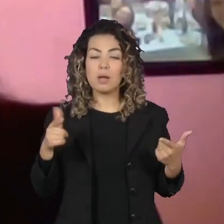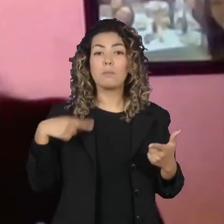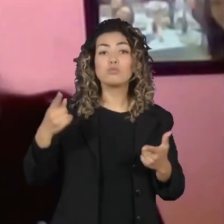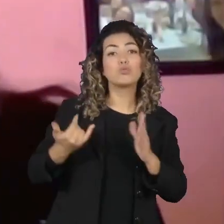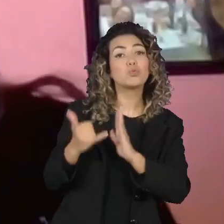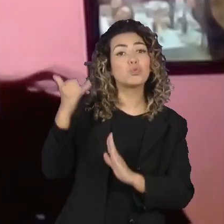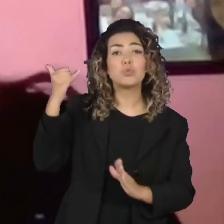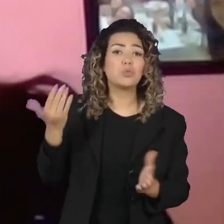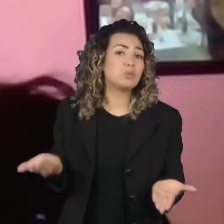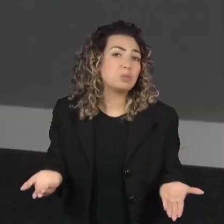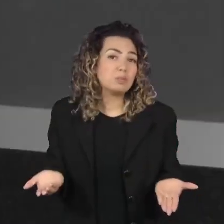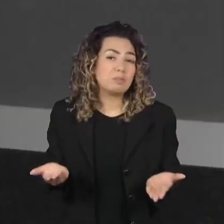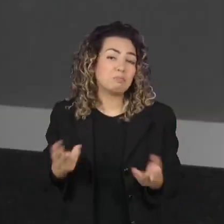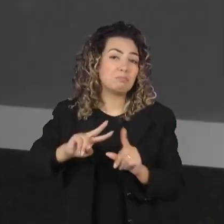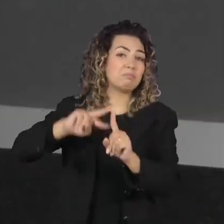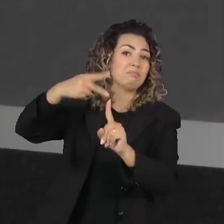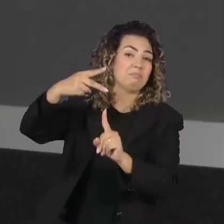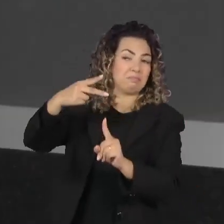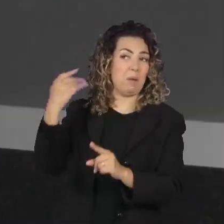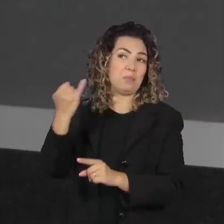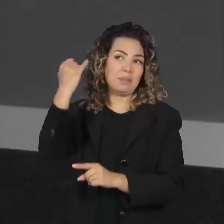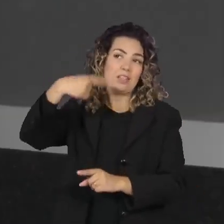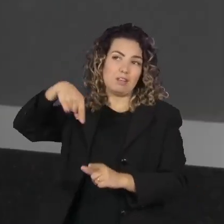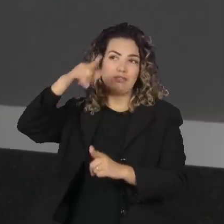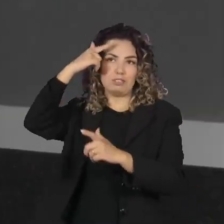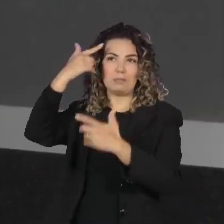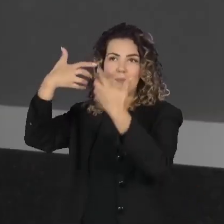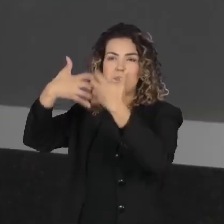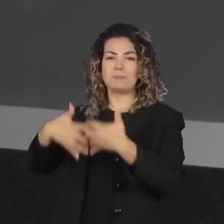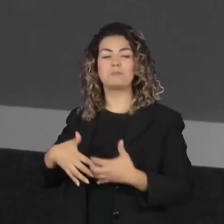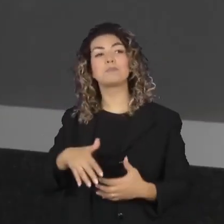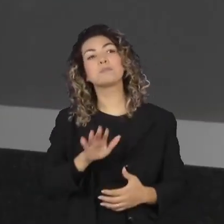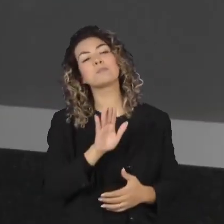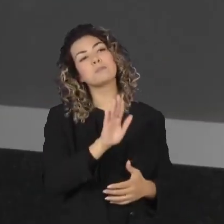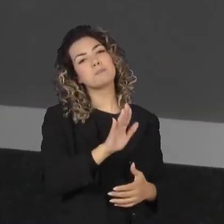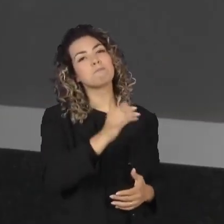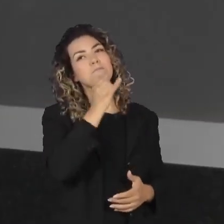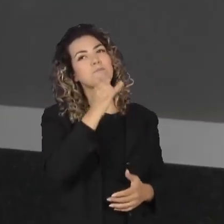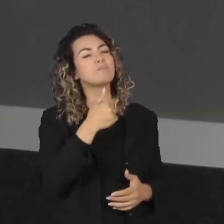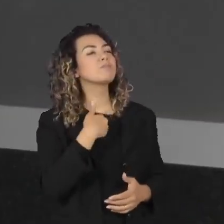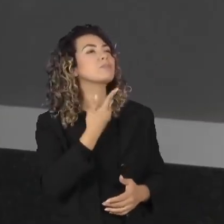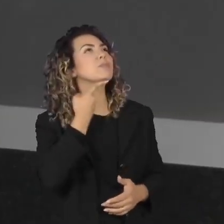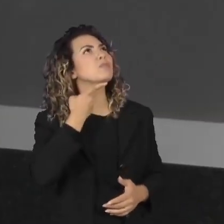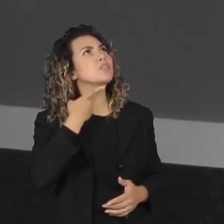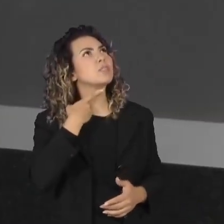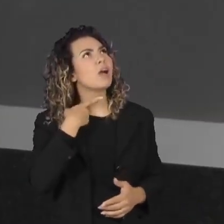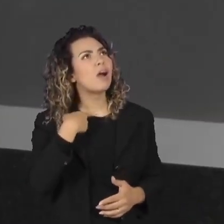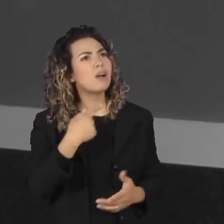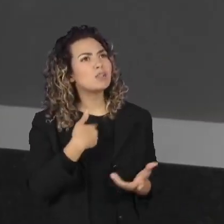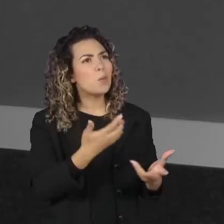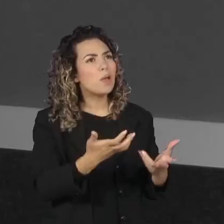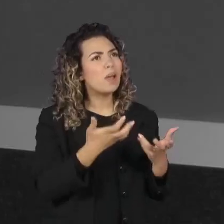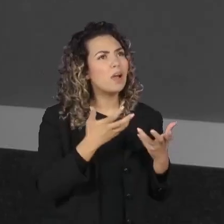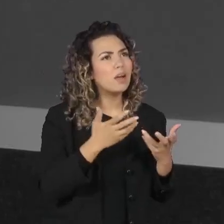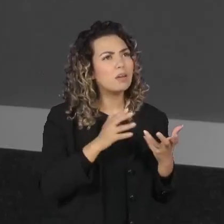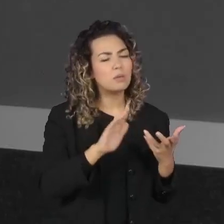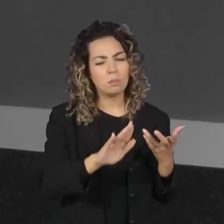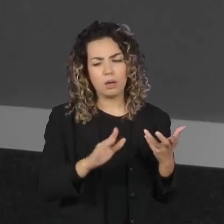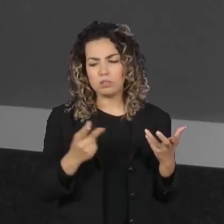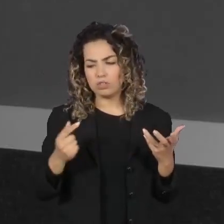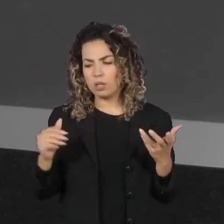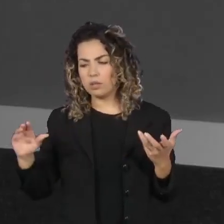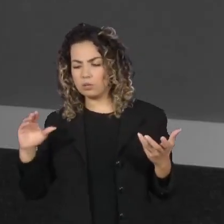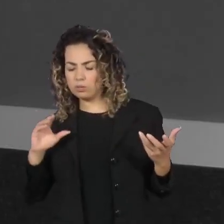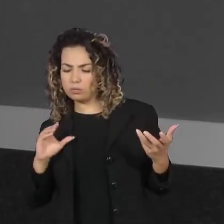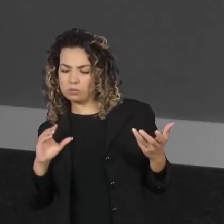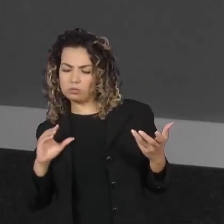para as pessoas poderem pensar. Essa questão do desejo que eu tenho de comprar e os recursos, que quase sempre são